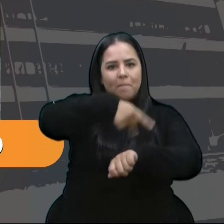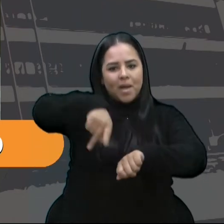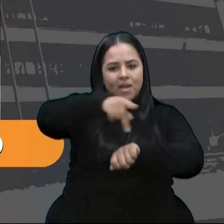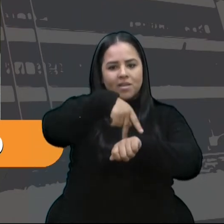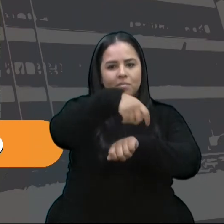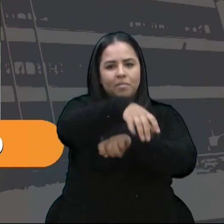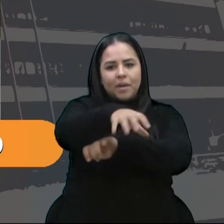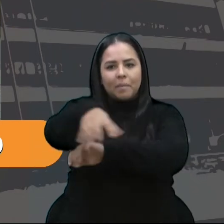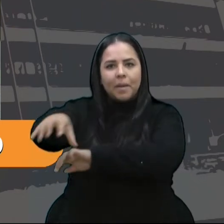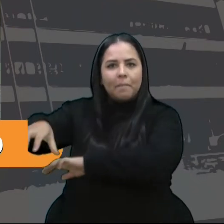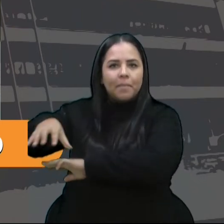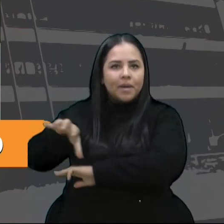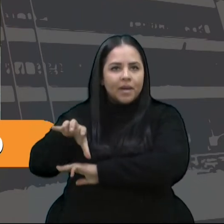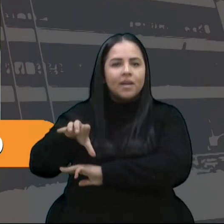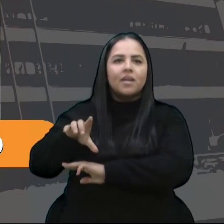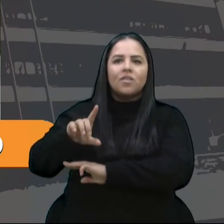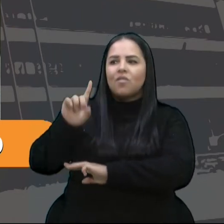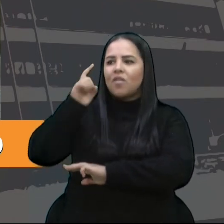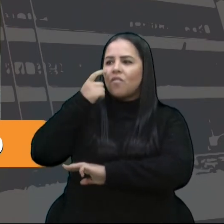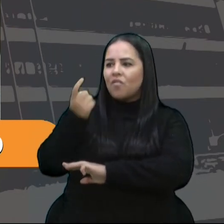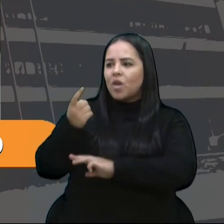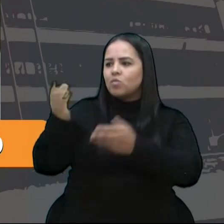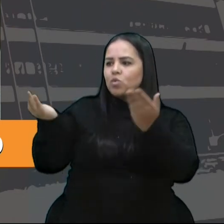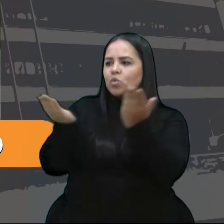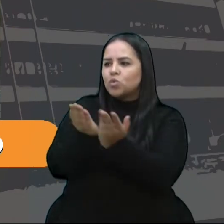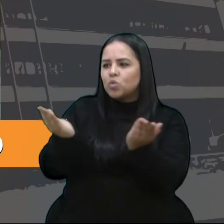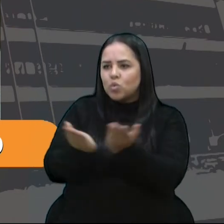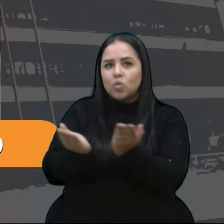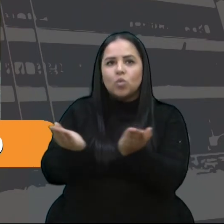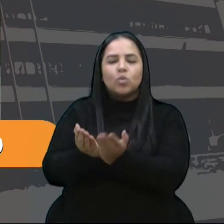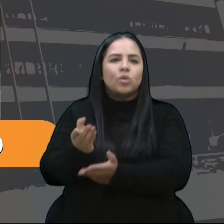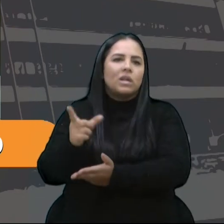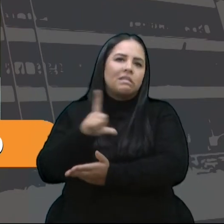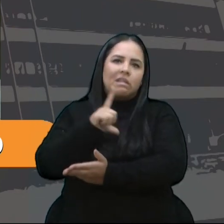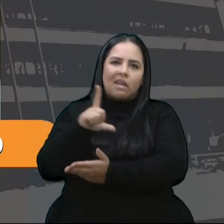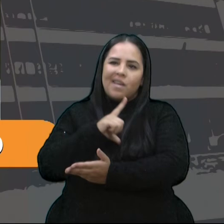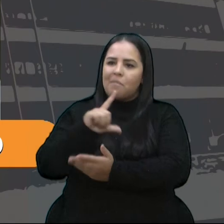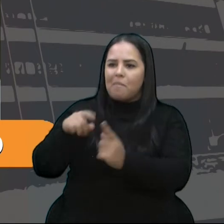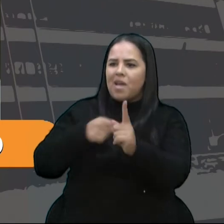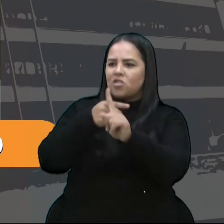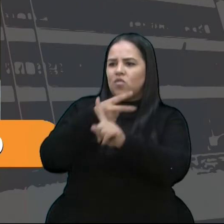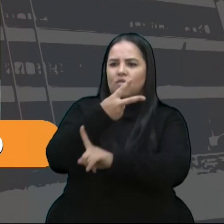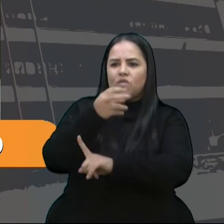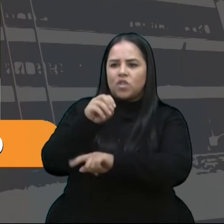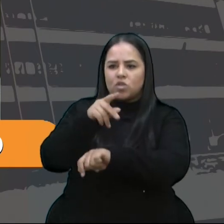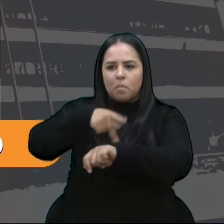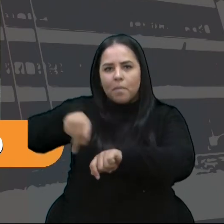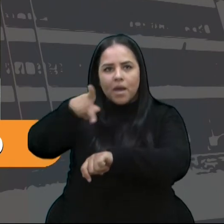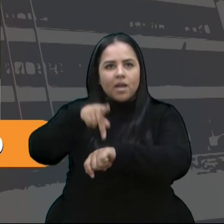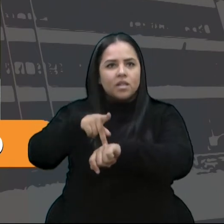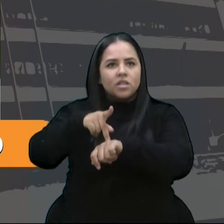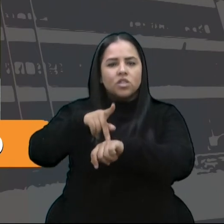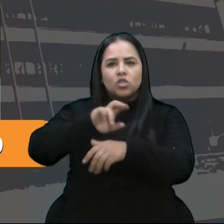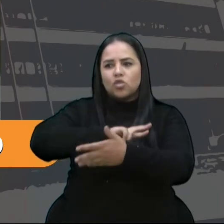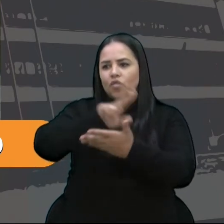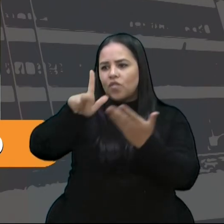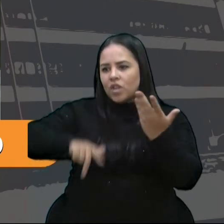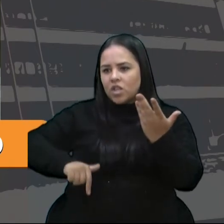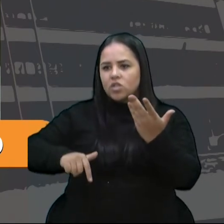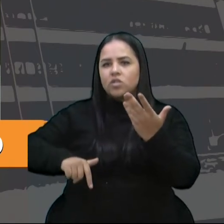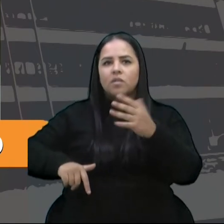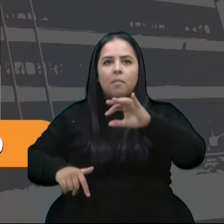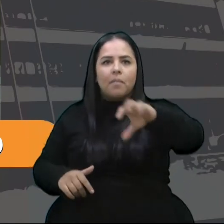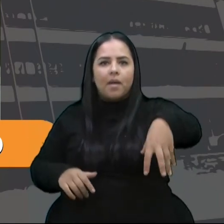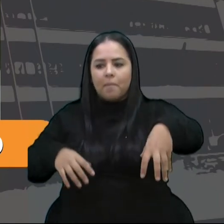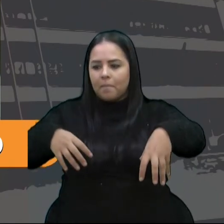estudo é um levantamento junto a mais de 20 países em vários continentes,